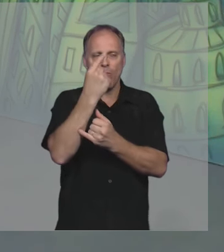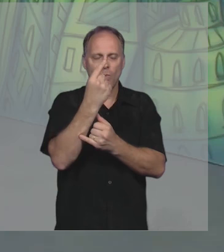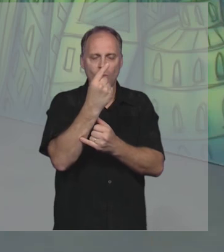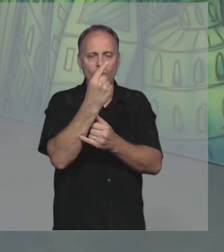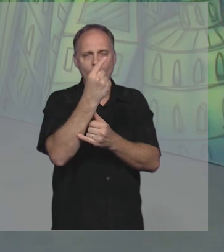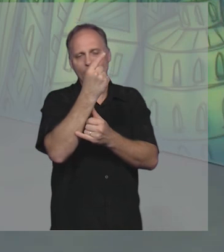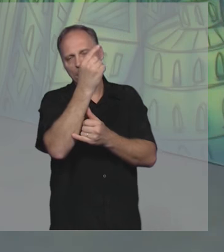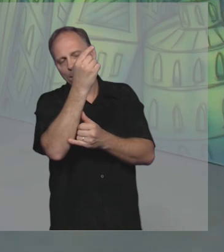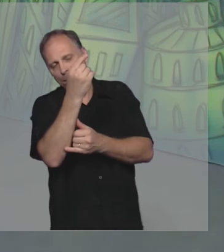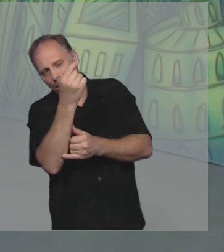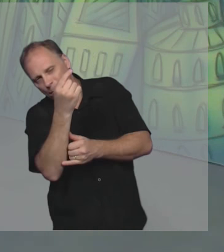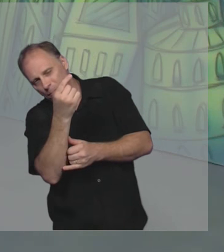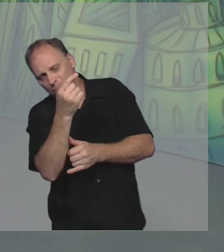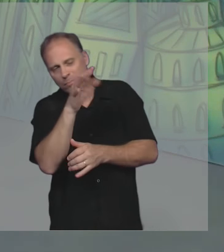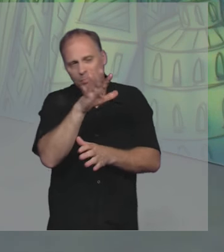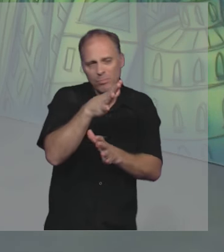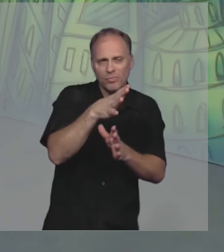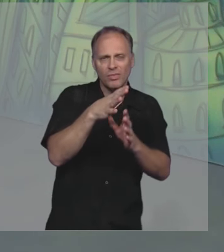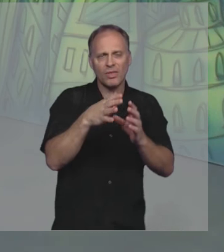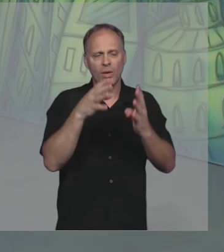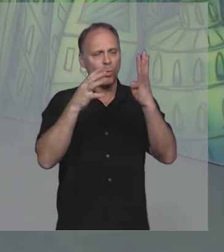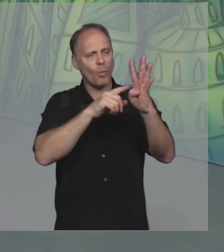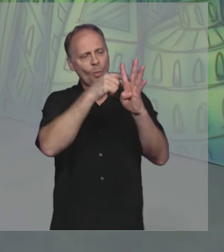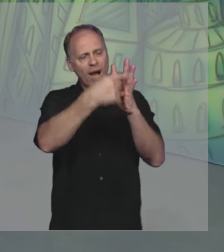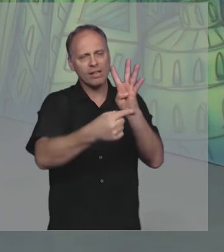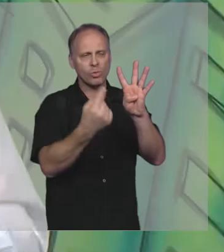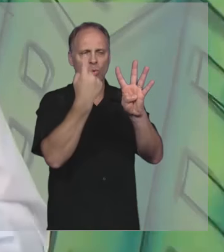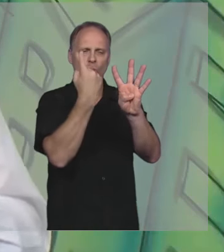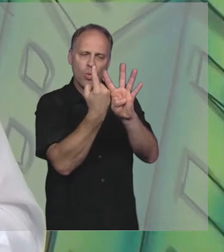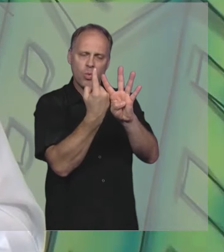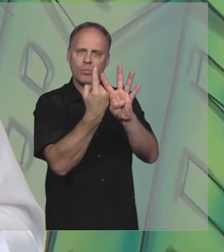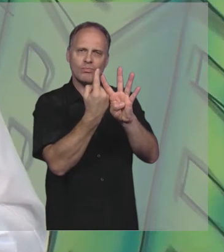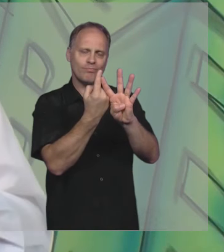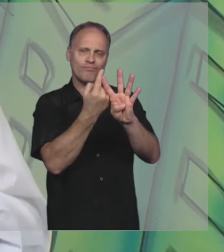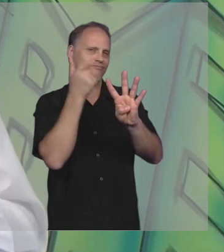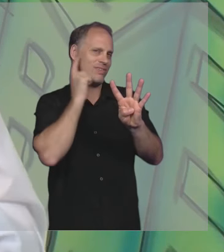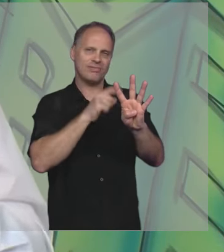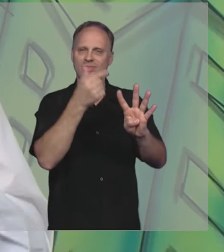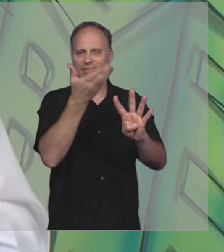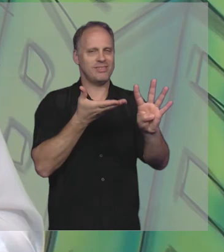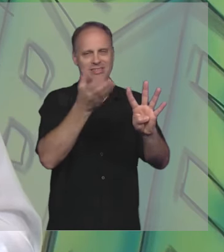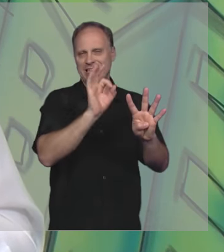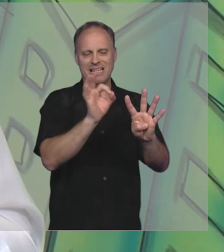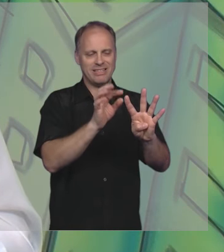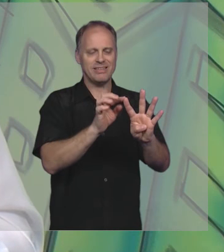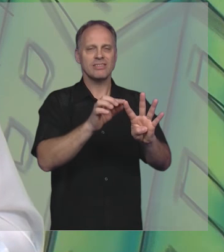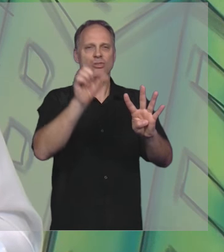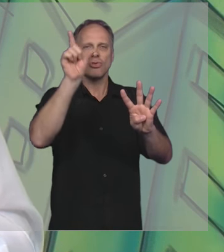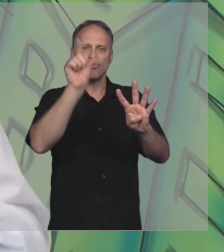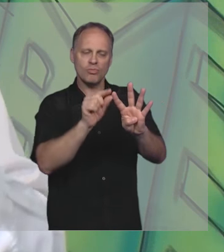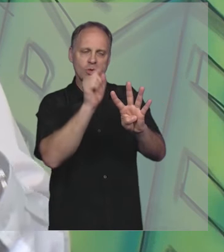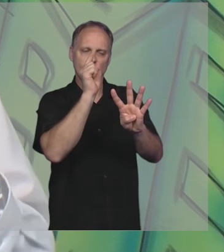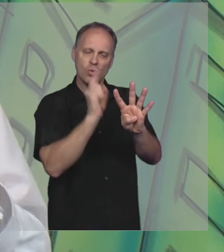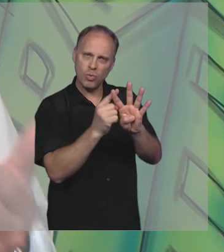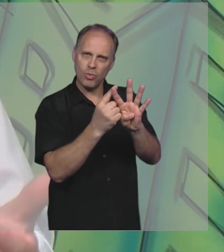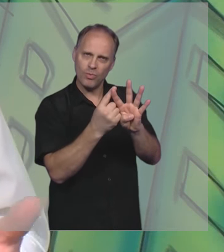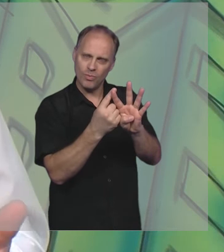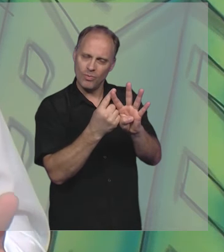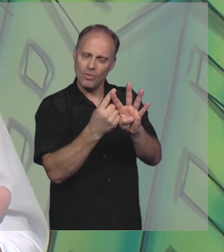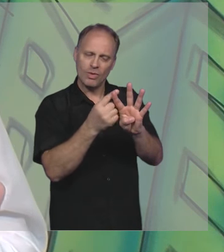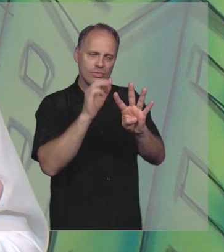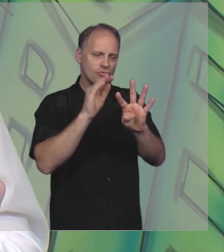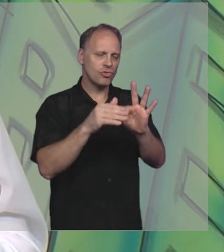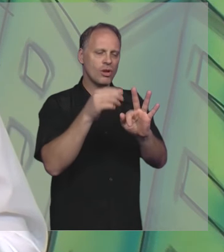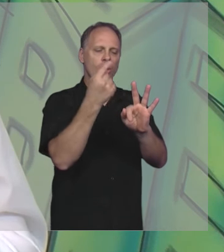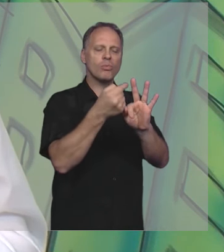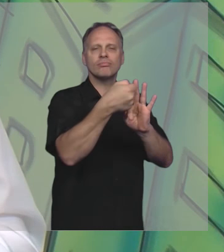de fazer em 25 anos, em 20 anos. Então, o que vai acontecer? Se tu diminui 1/4 do que tu está fazendo e tu vai ter um